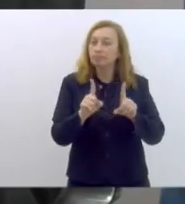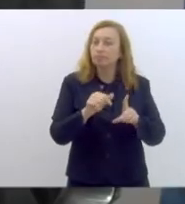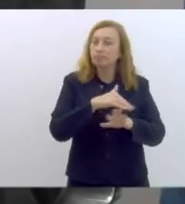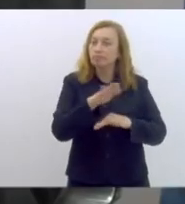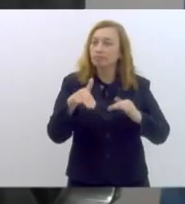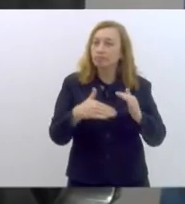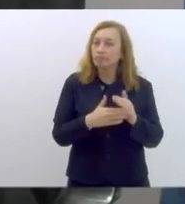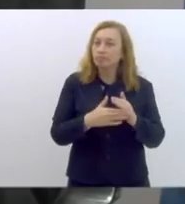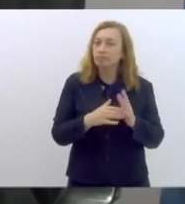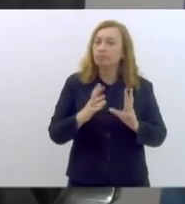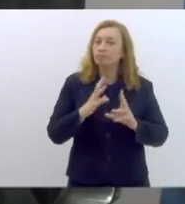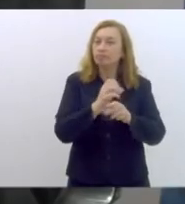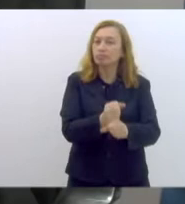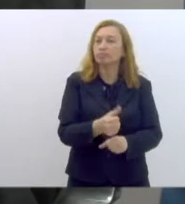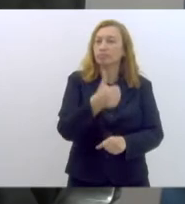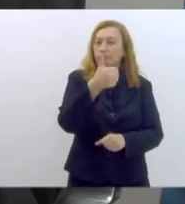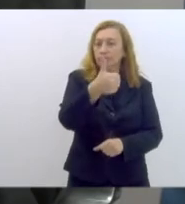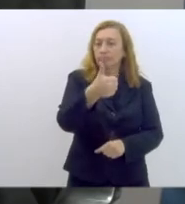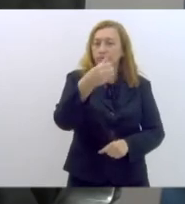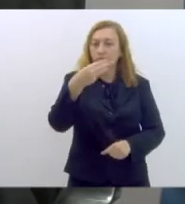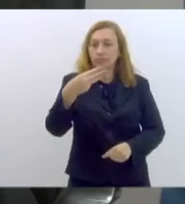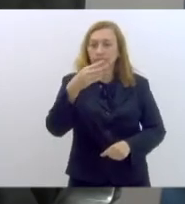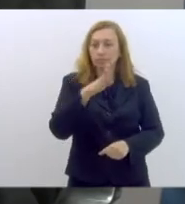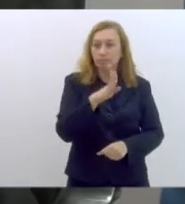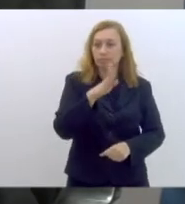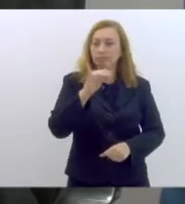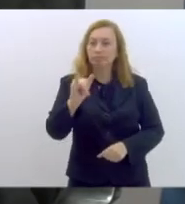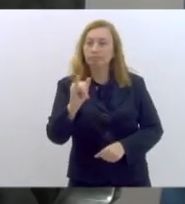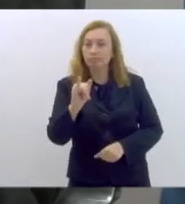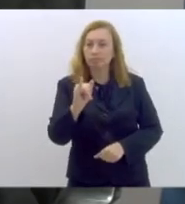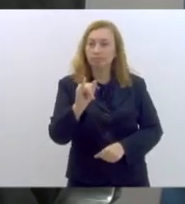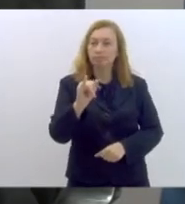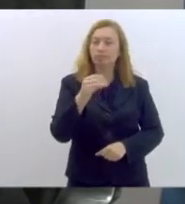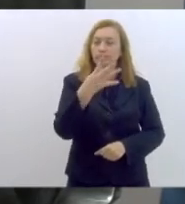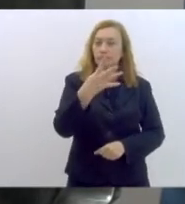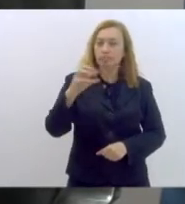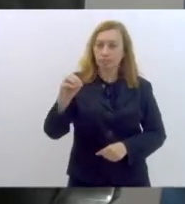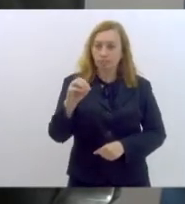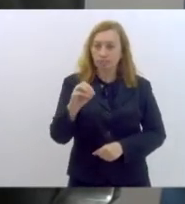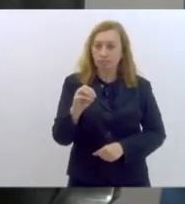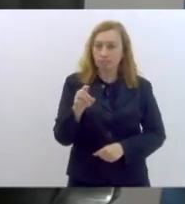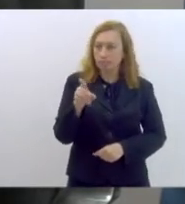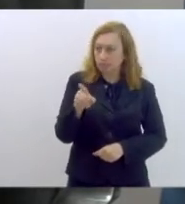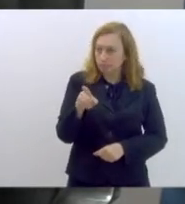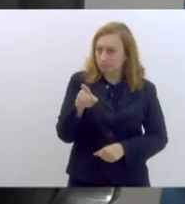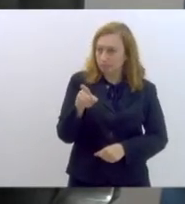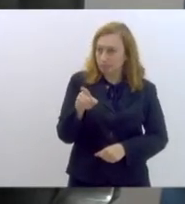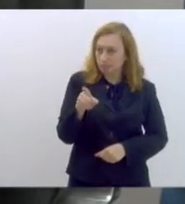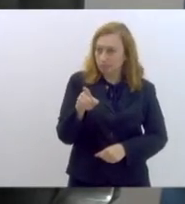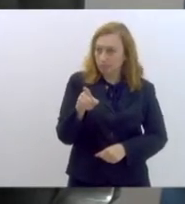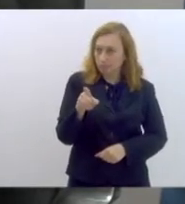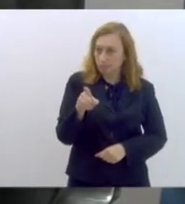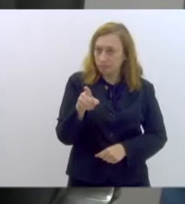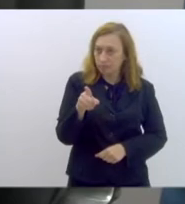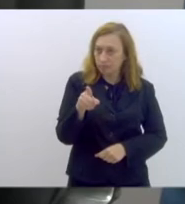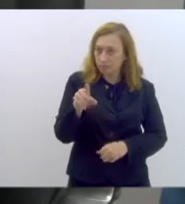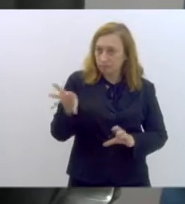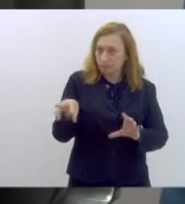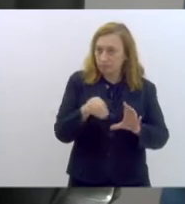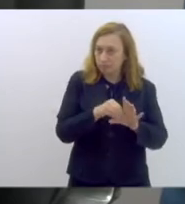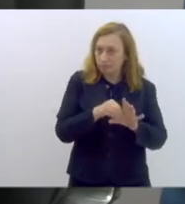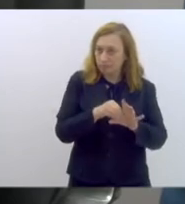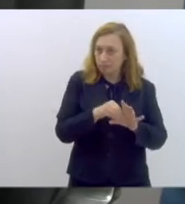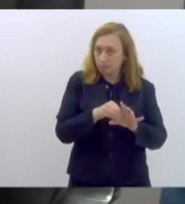soma 3.400? Exato. 3.400. Isso vai ser colocado num